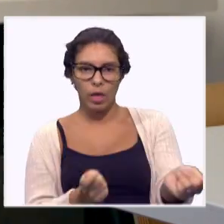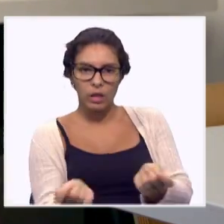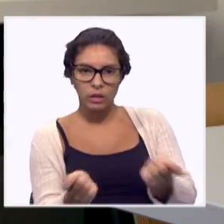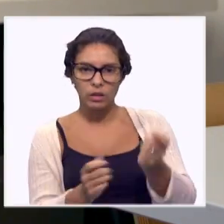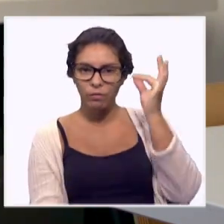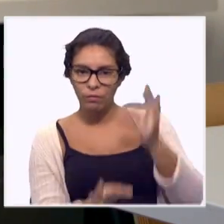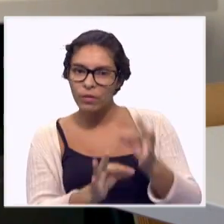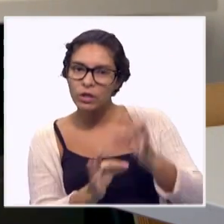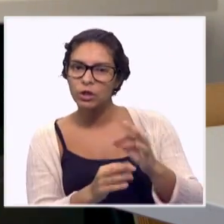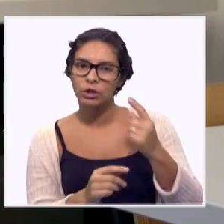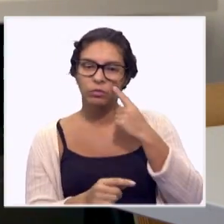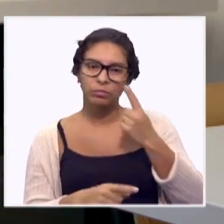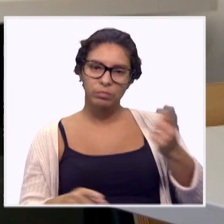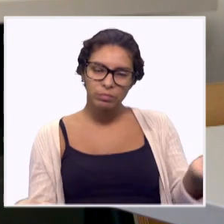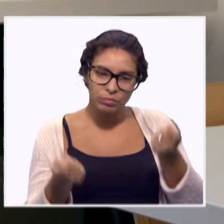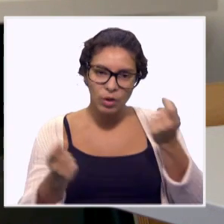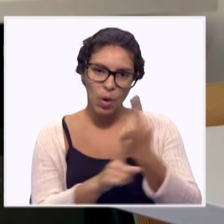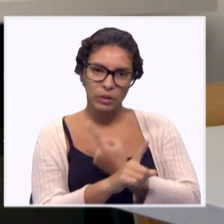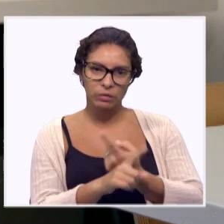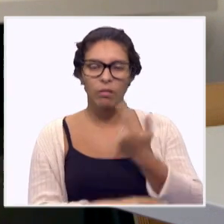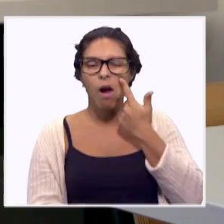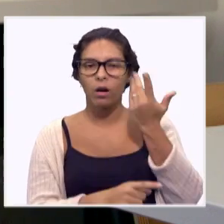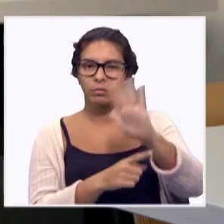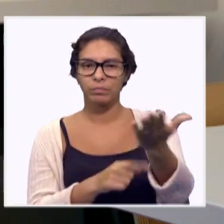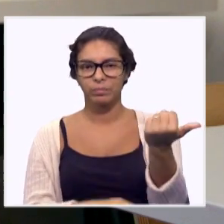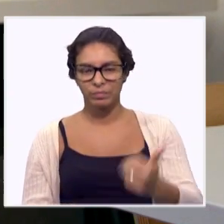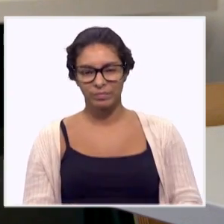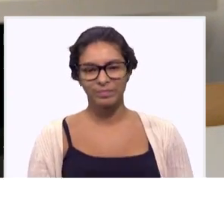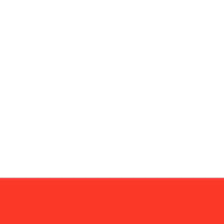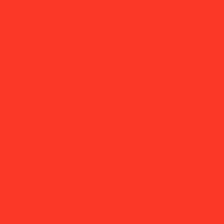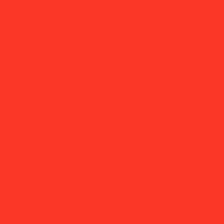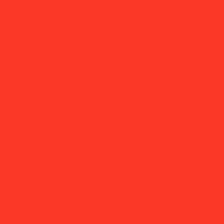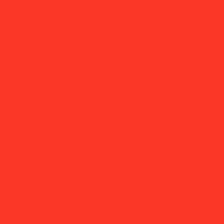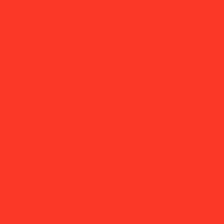e organização de eventos. Descobre como é o dia-a-dia da Catarina.